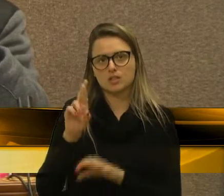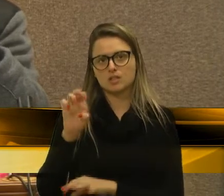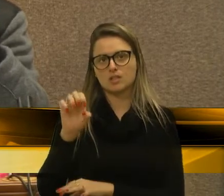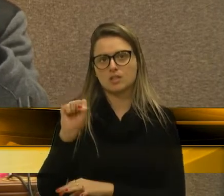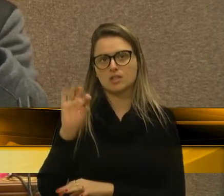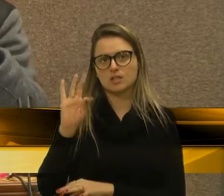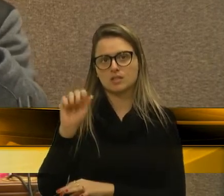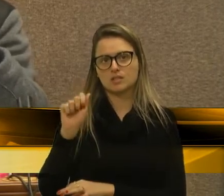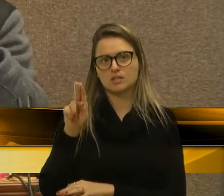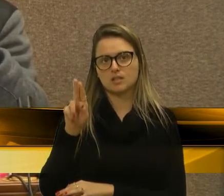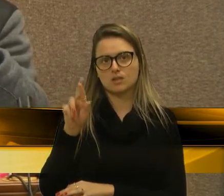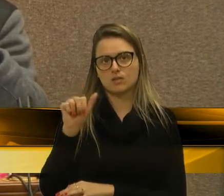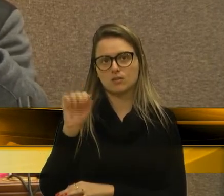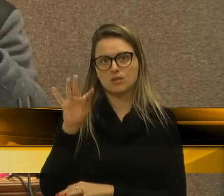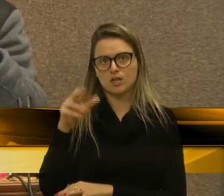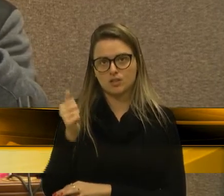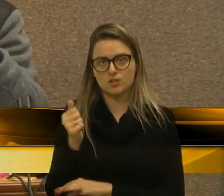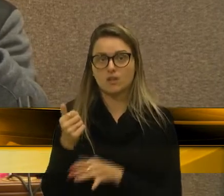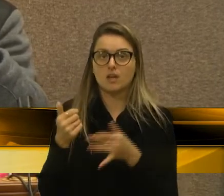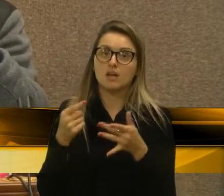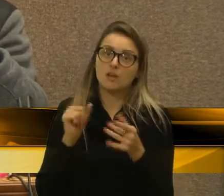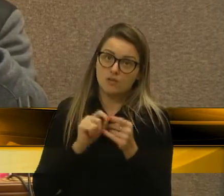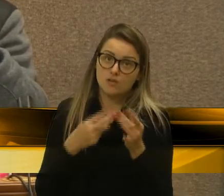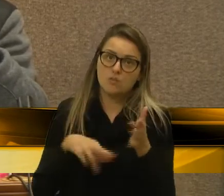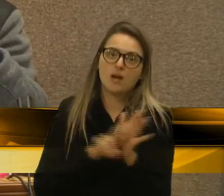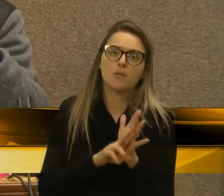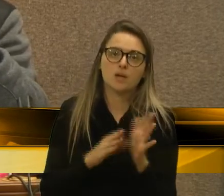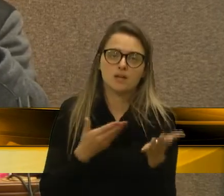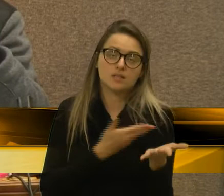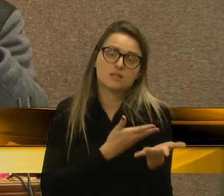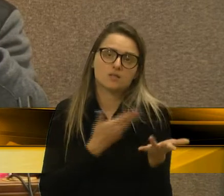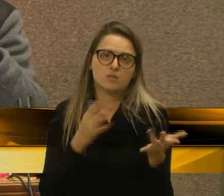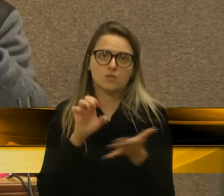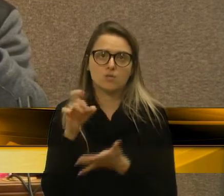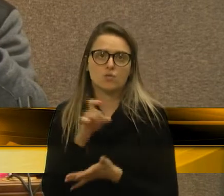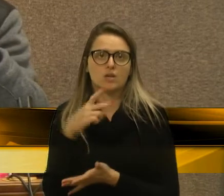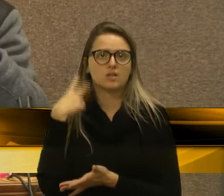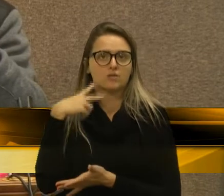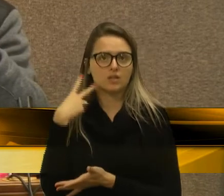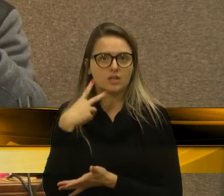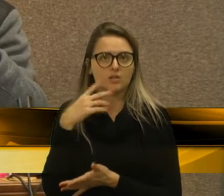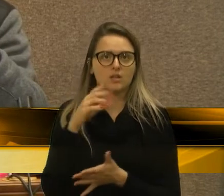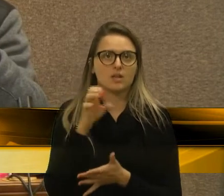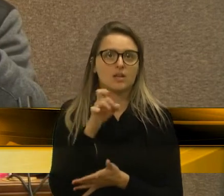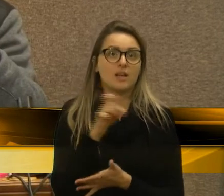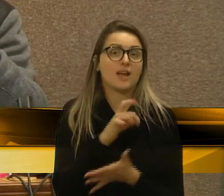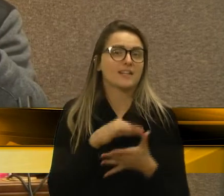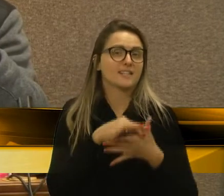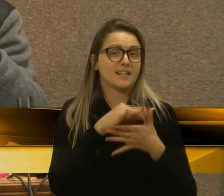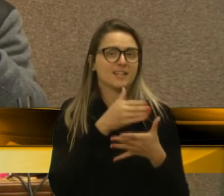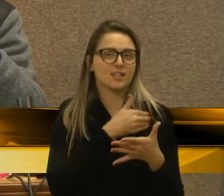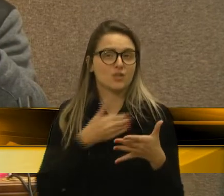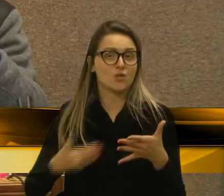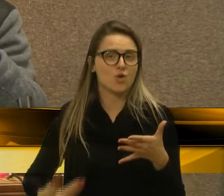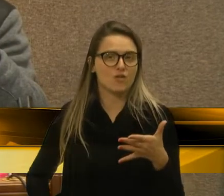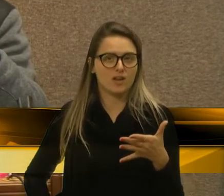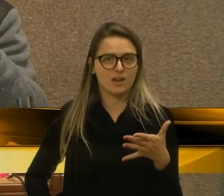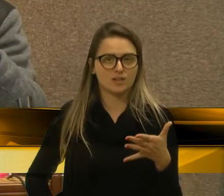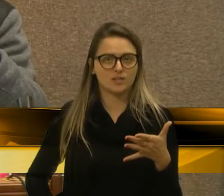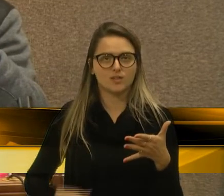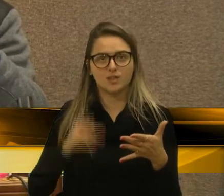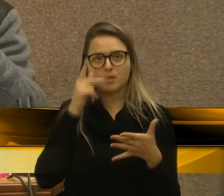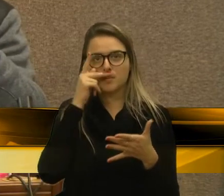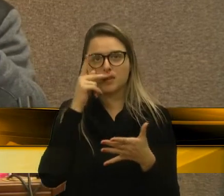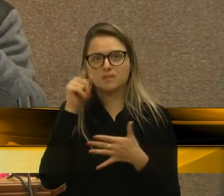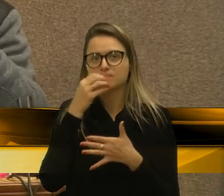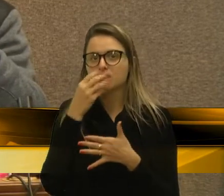teve uma boa conversa e hoje tem um bom relacionamento com um ex-vereador e ex-líder do governo, Pedro Incerti.